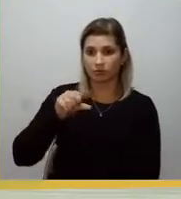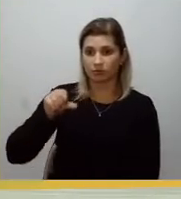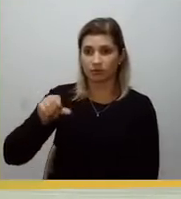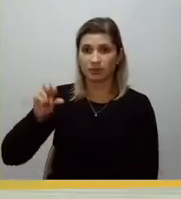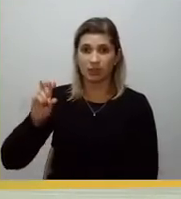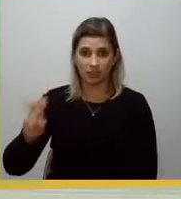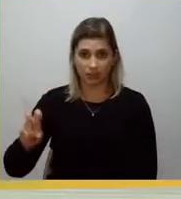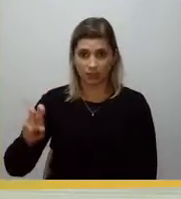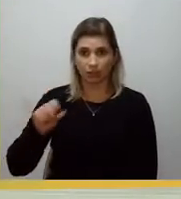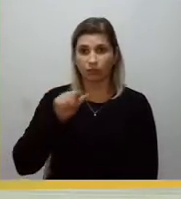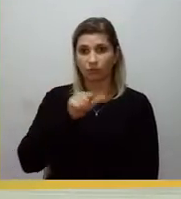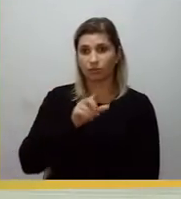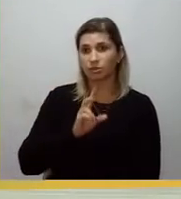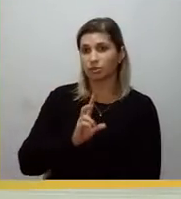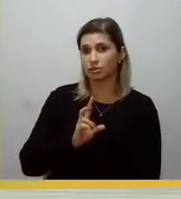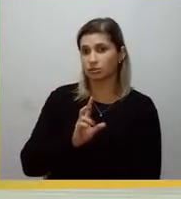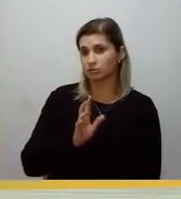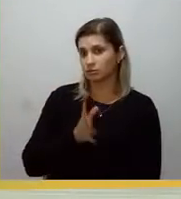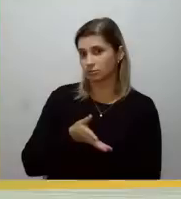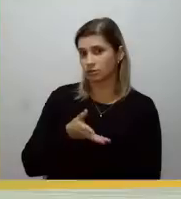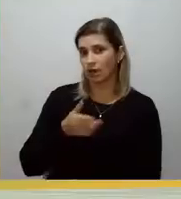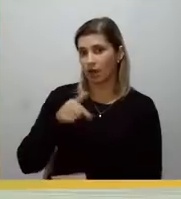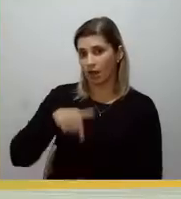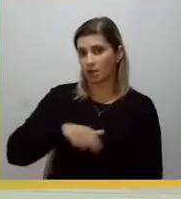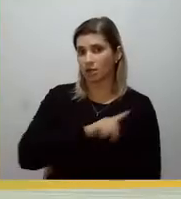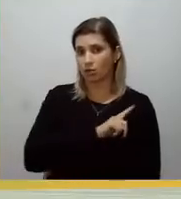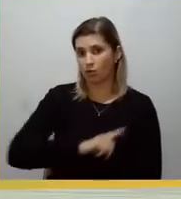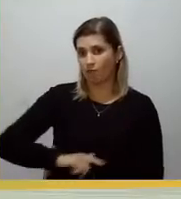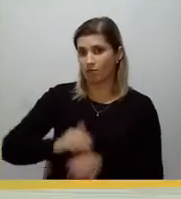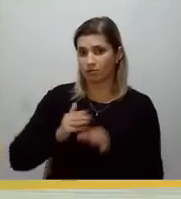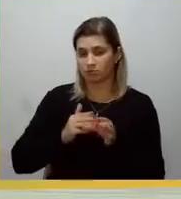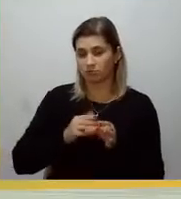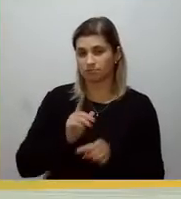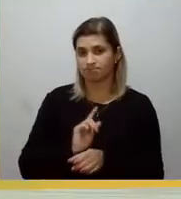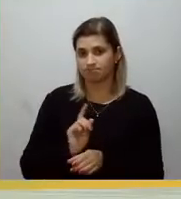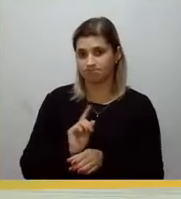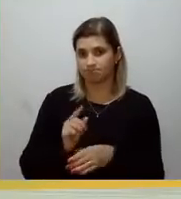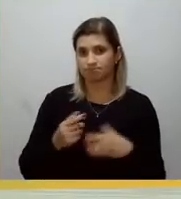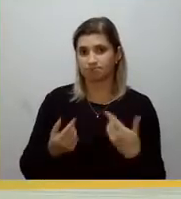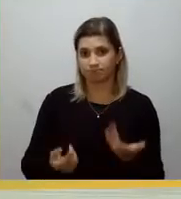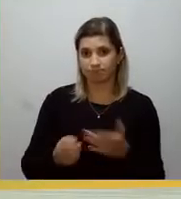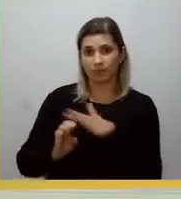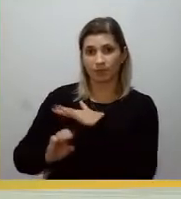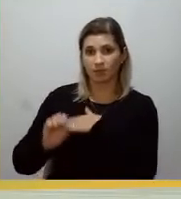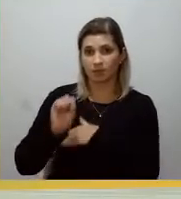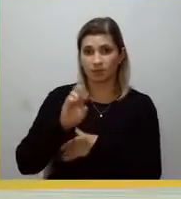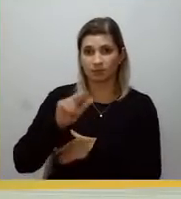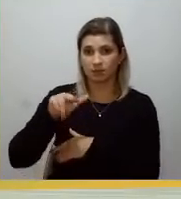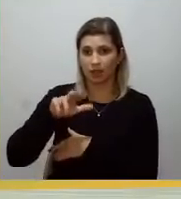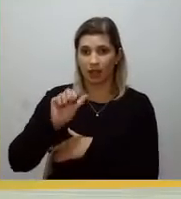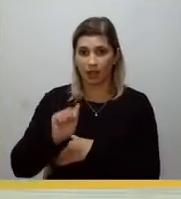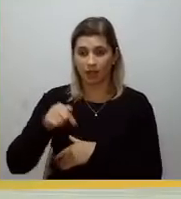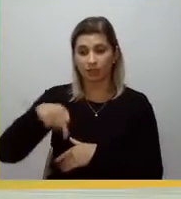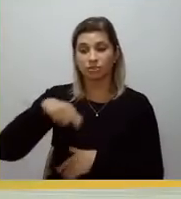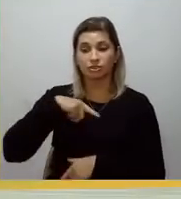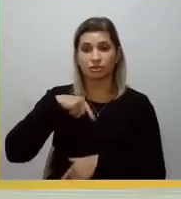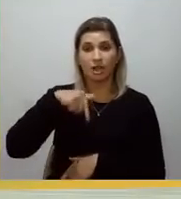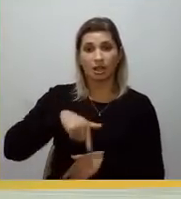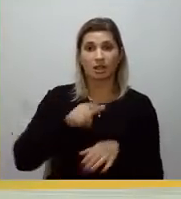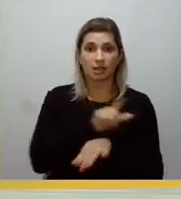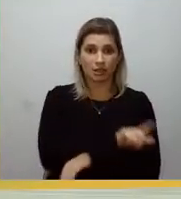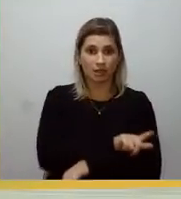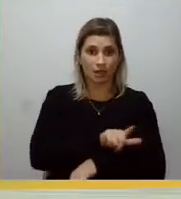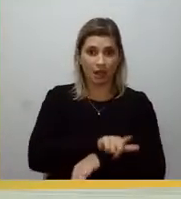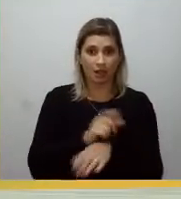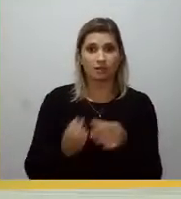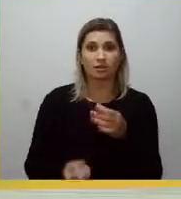mais no governo municipal. E a empresa Serrana, na época, ainda tinha sede em Lages. A empresa Serrana foi criada em 1991